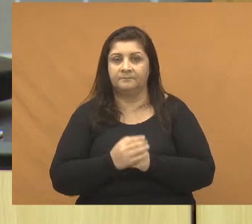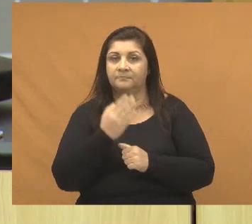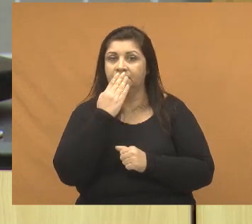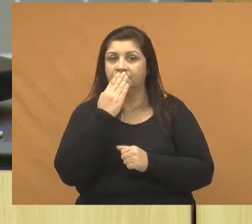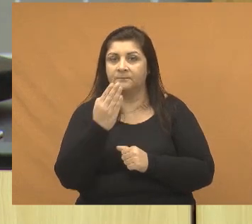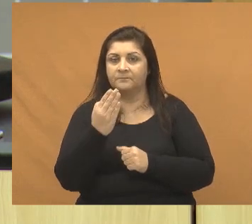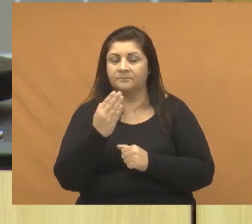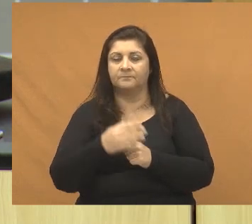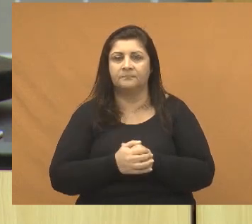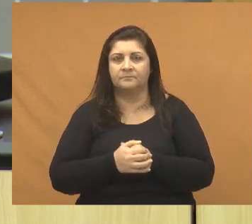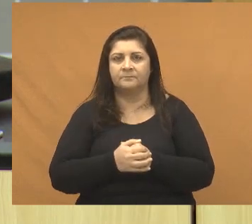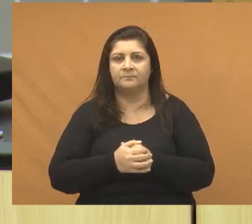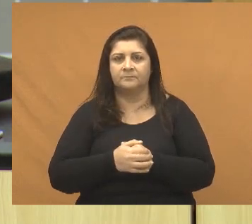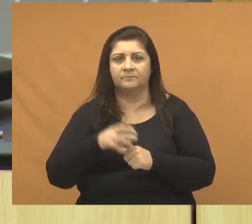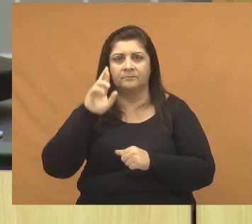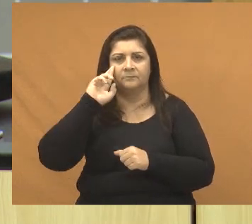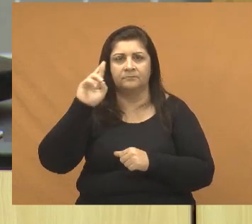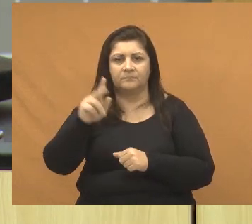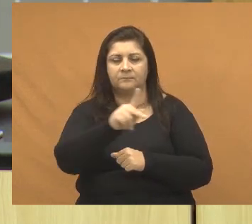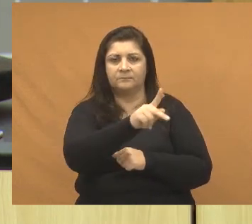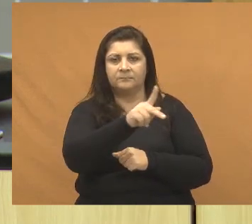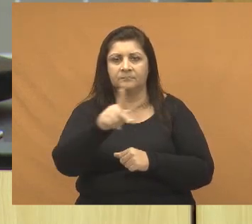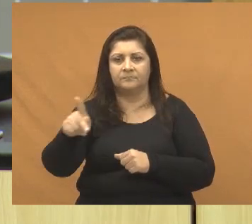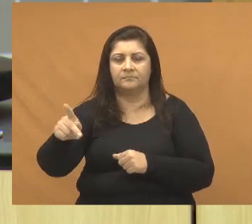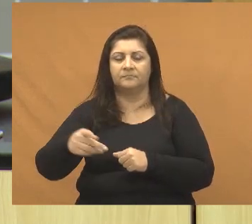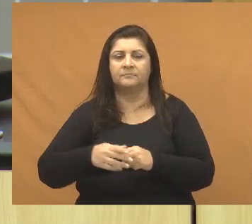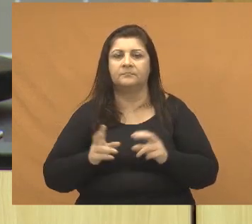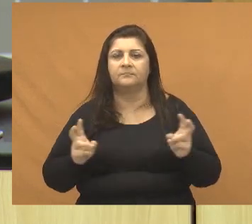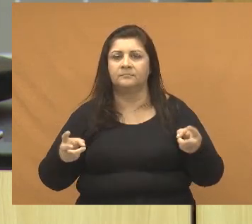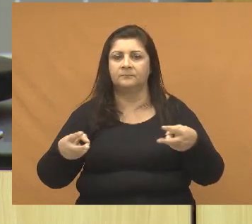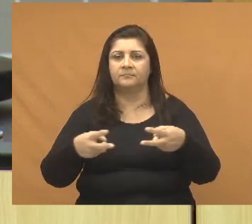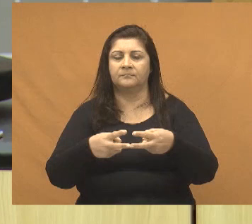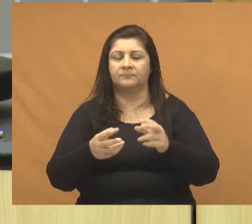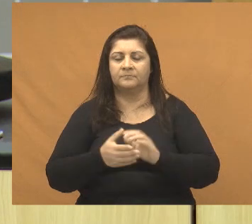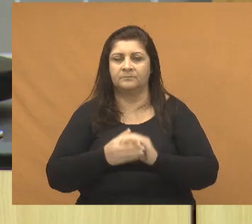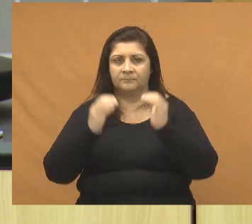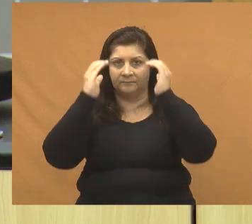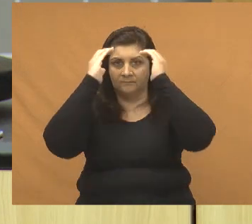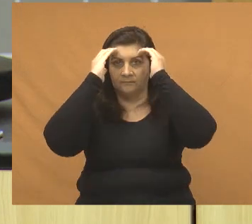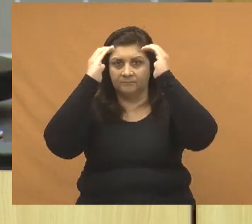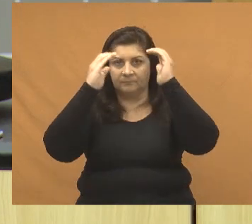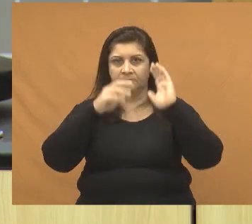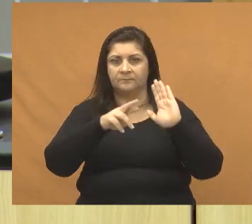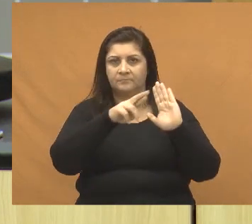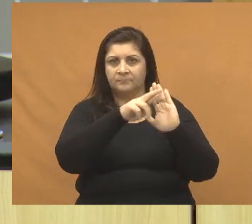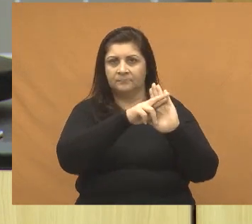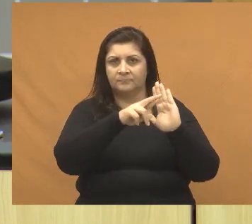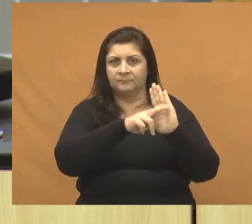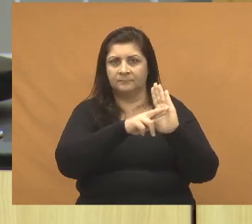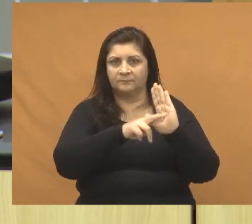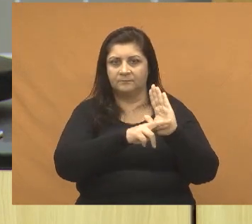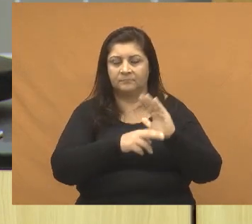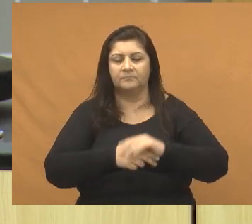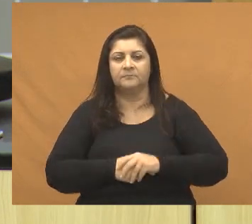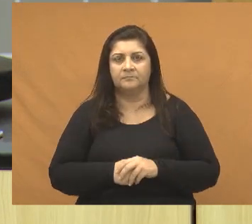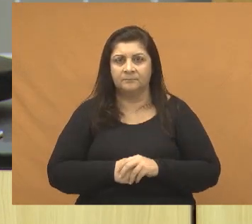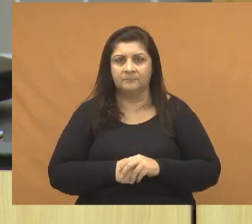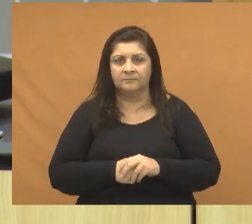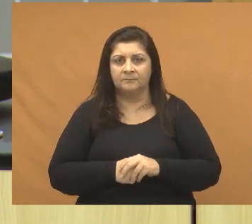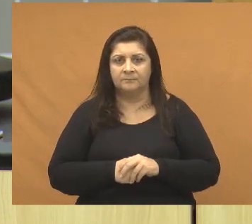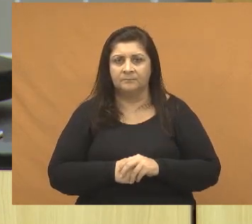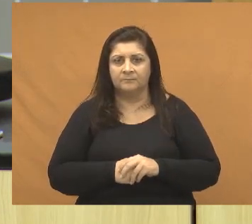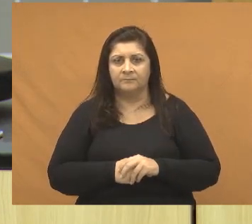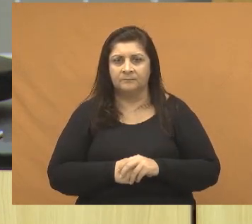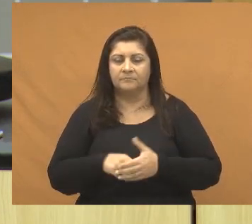Requeremos ao excelentíssimo senhor presidente dessa casa, cumpridas as formalidades regimentais,